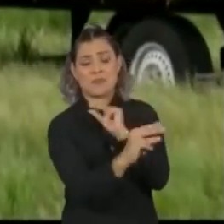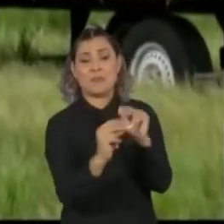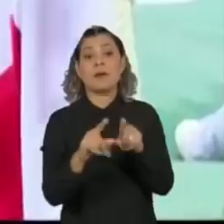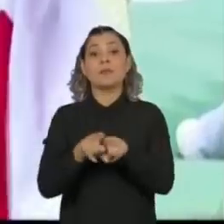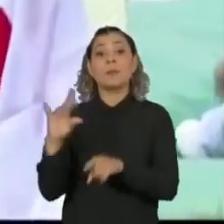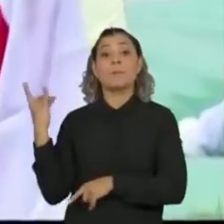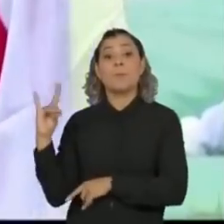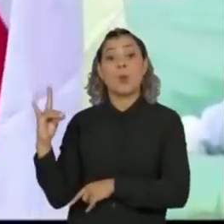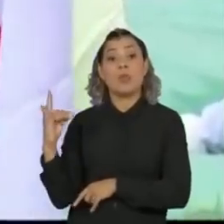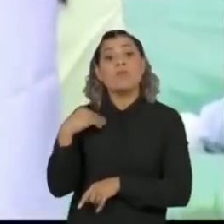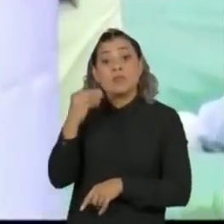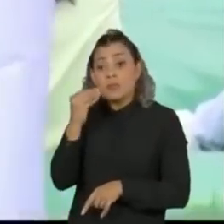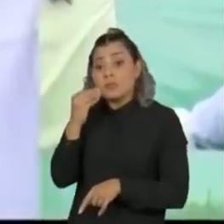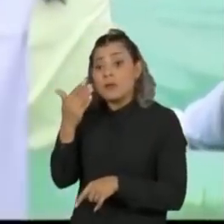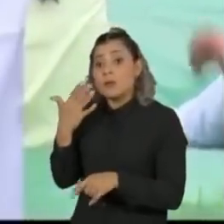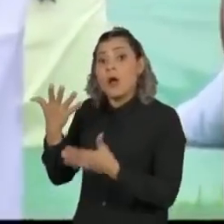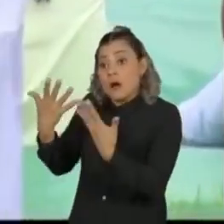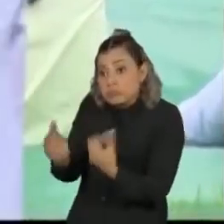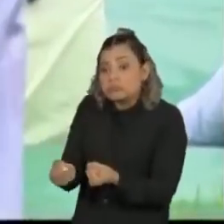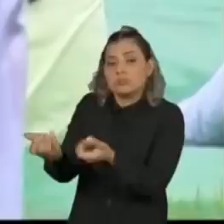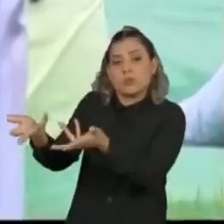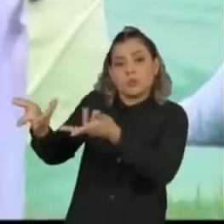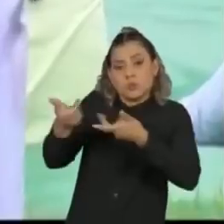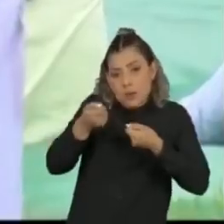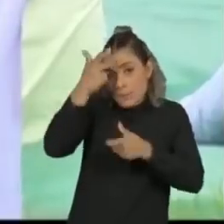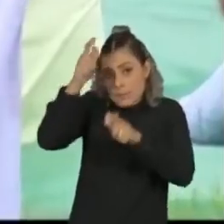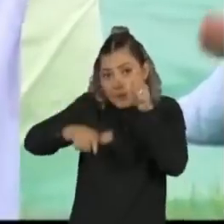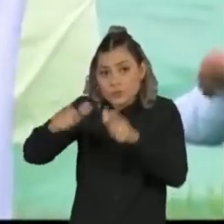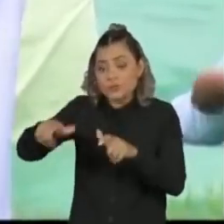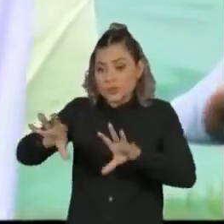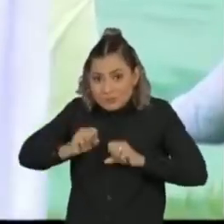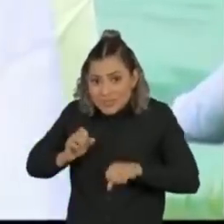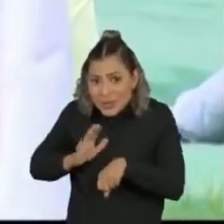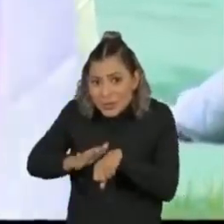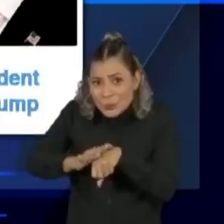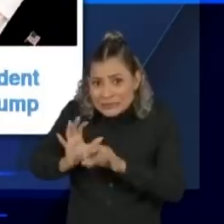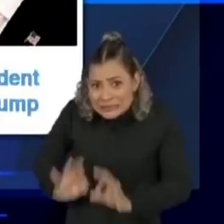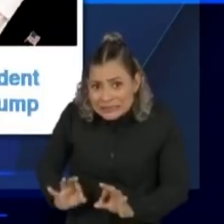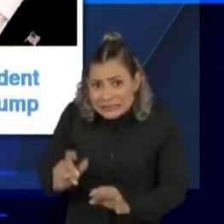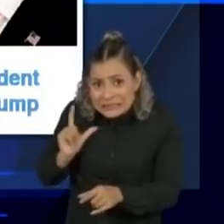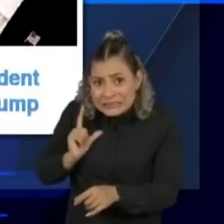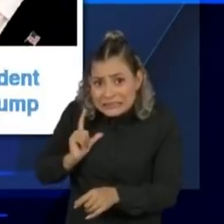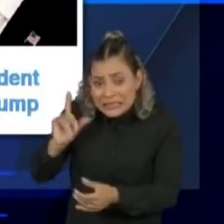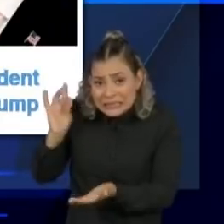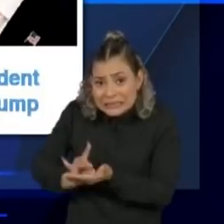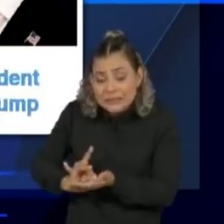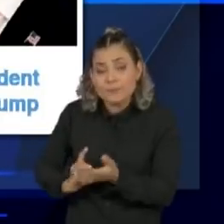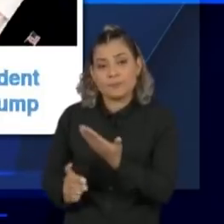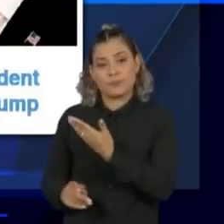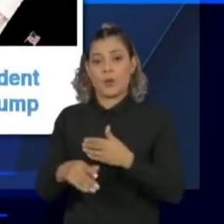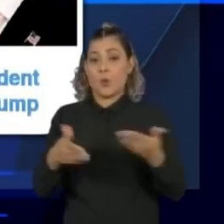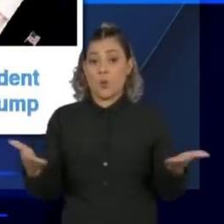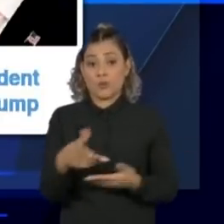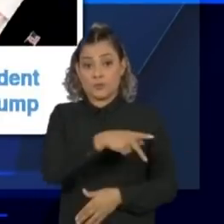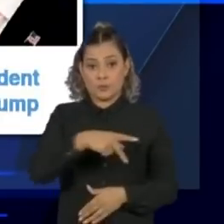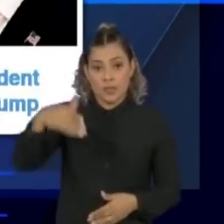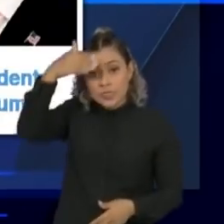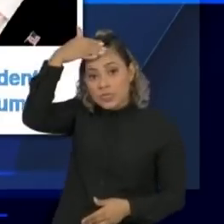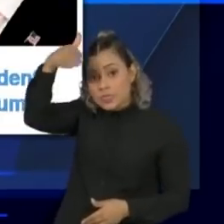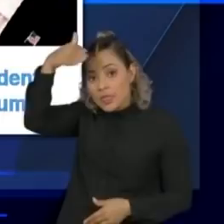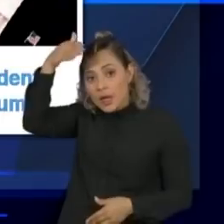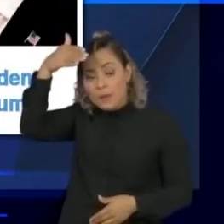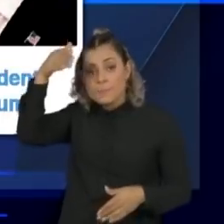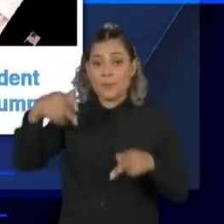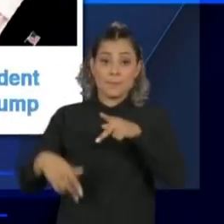de emergência para receber cidadãos que possam ter contraído o coronavírus. Hoje, o presidente norte-americano conversou